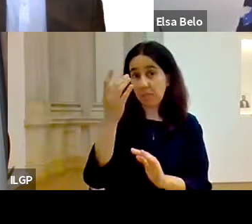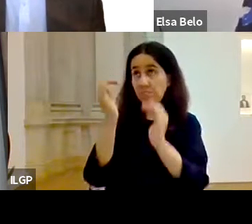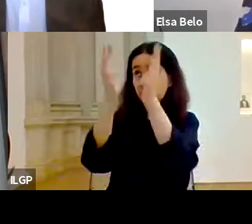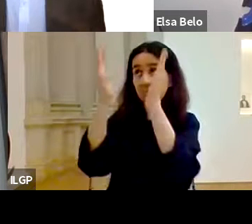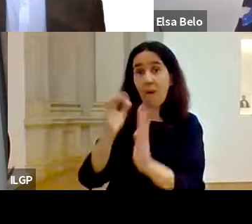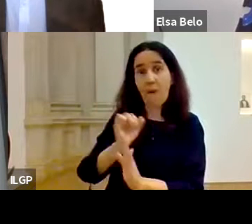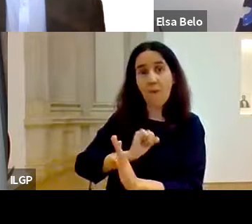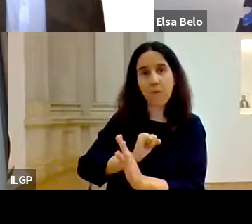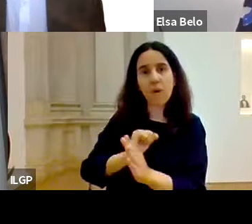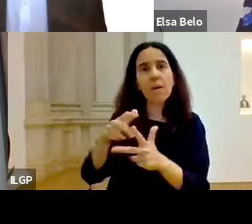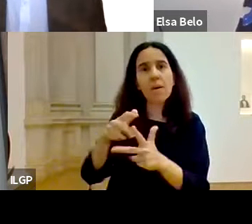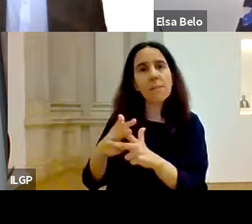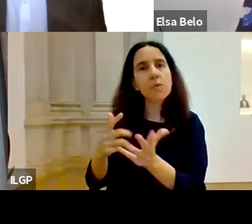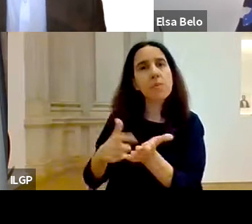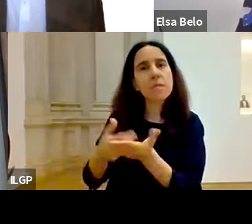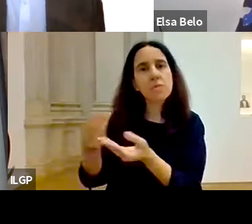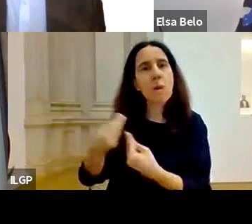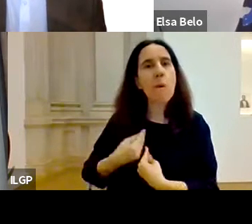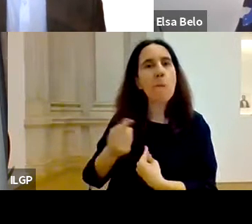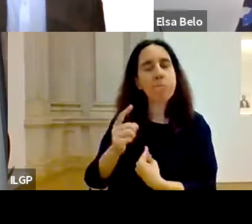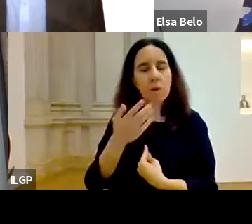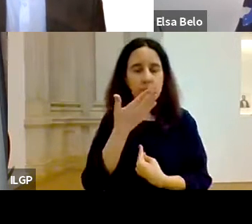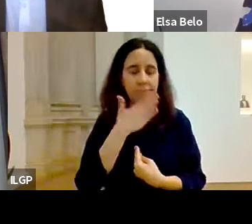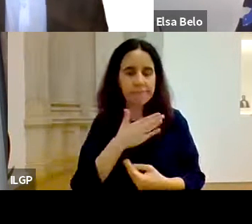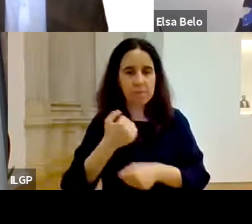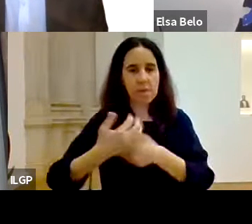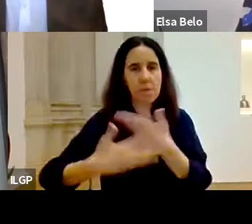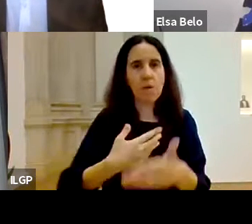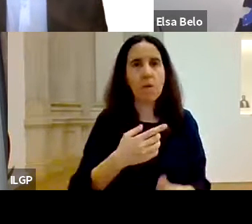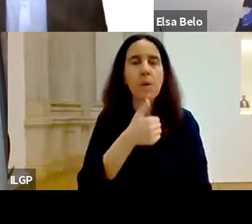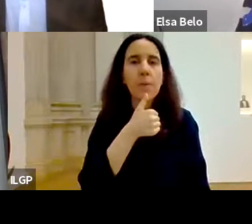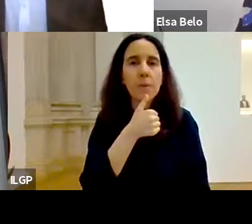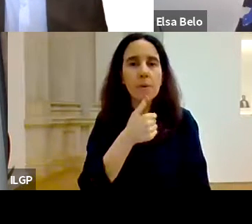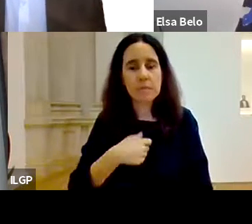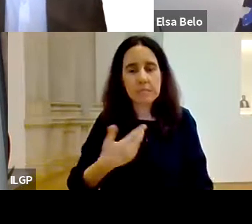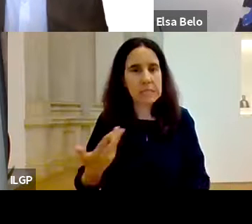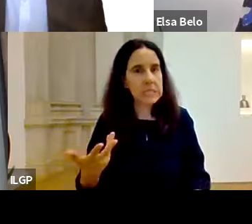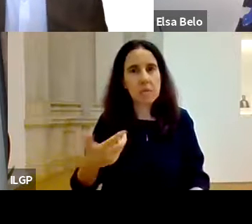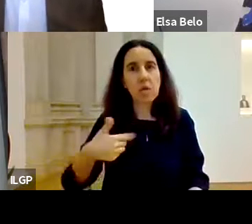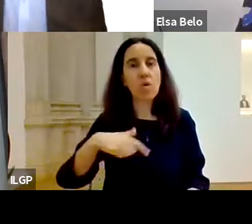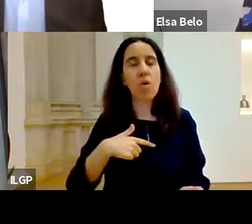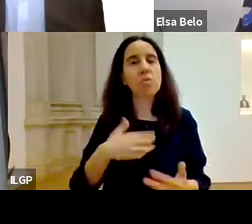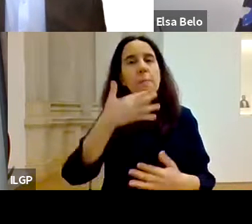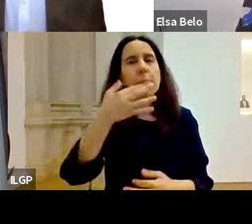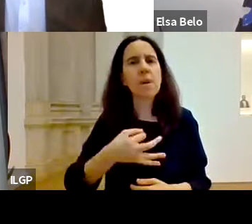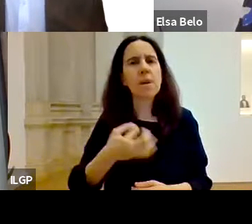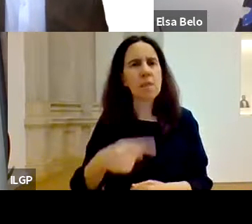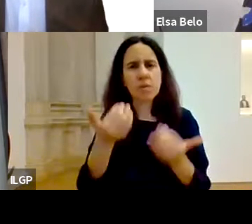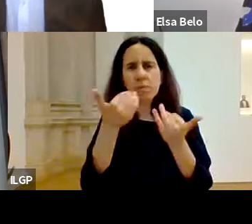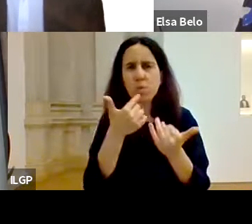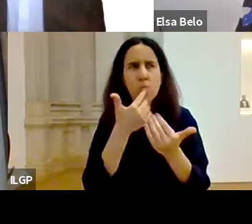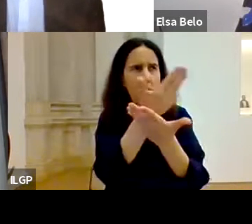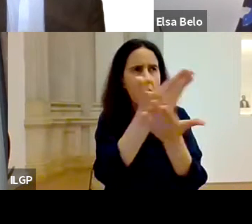as ferramentas que eu preciso para poder ser ágil, para poder fazer o trabalho, o que é que nós fazemos? Todos nós hoje temos imensa informação que nos